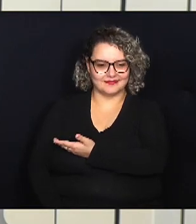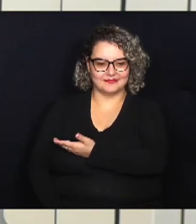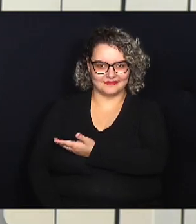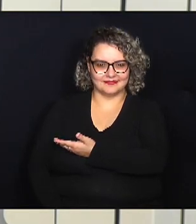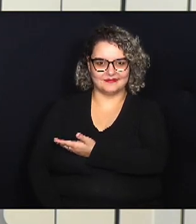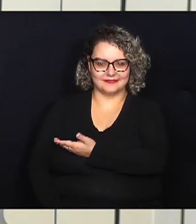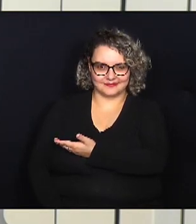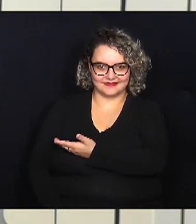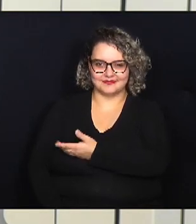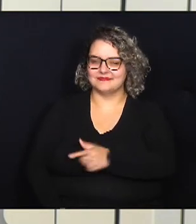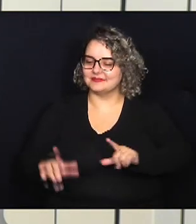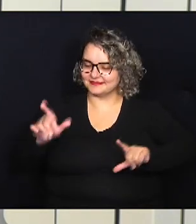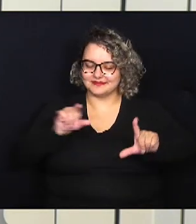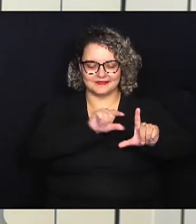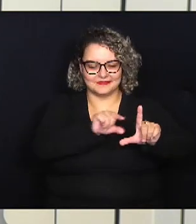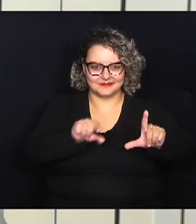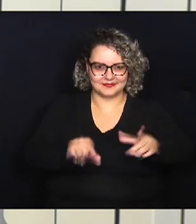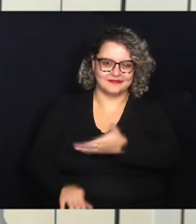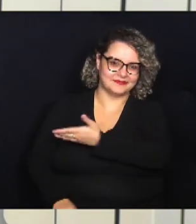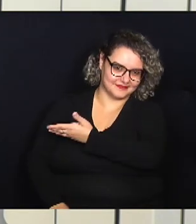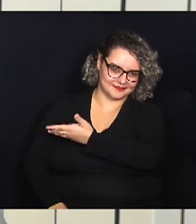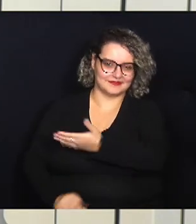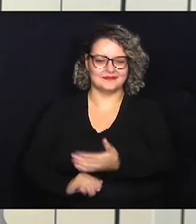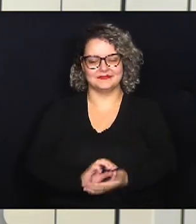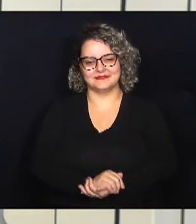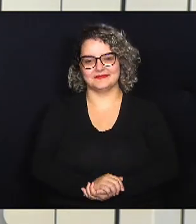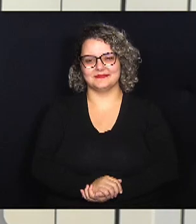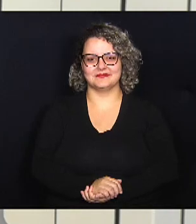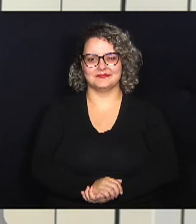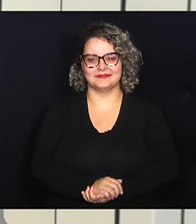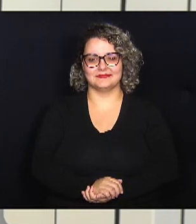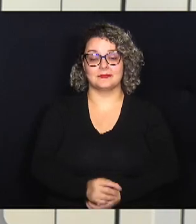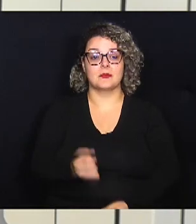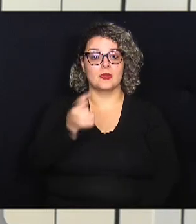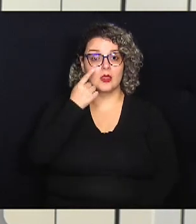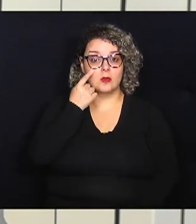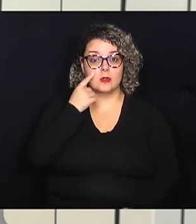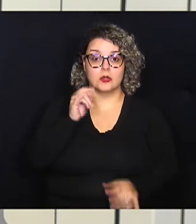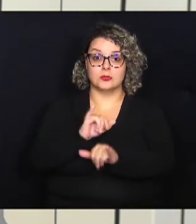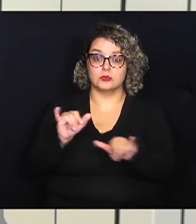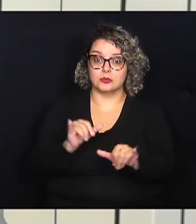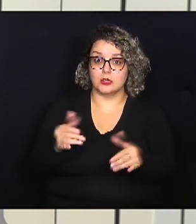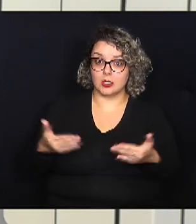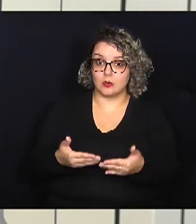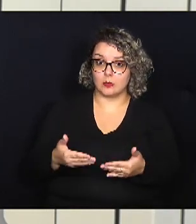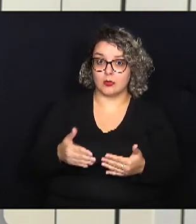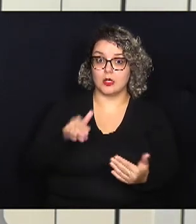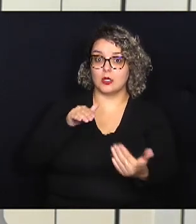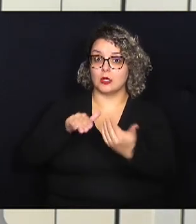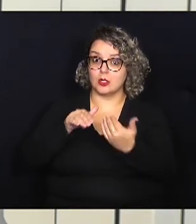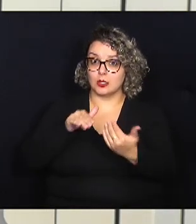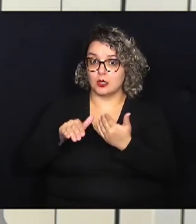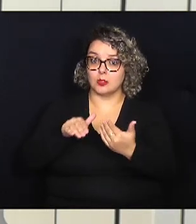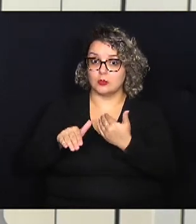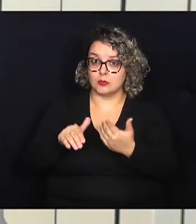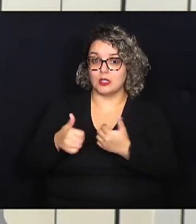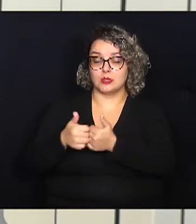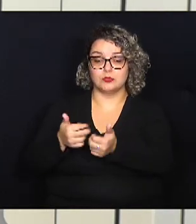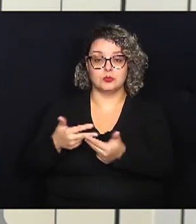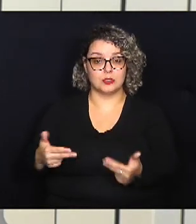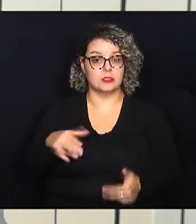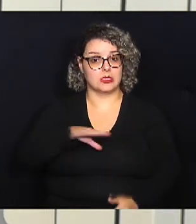www.abracesolidario.org.br. O site também está aqui embaixo da sua tela. Olha só, notícia agora sobre transporte, trânsito aqui para a cidade